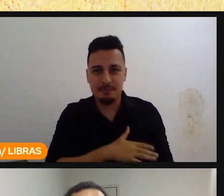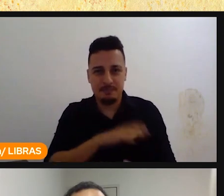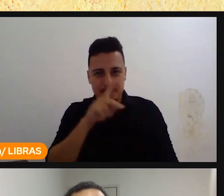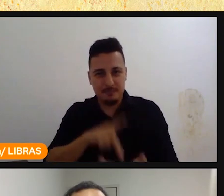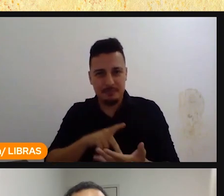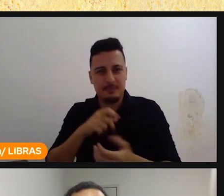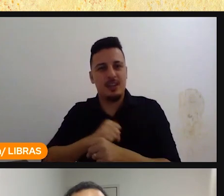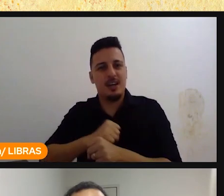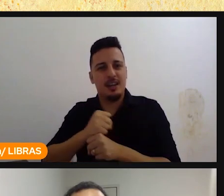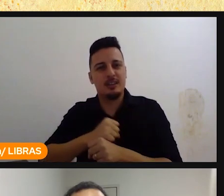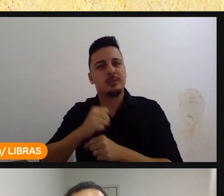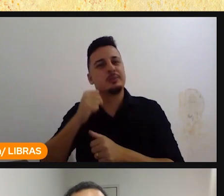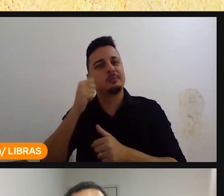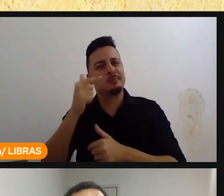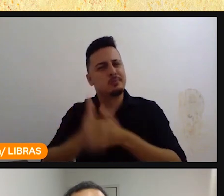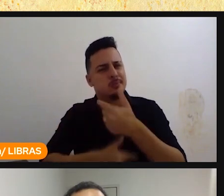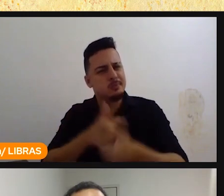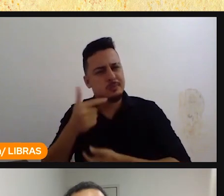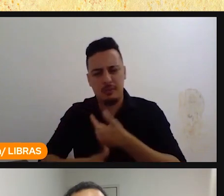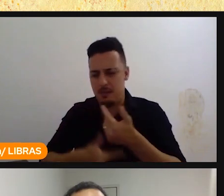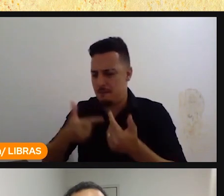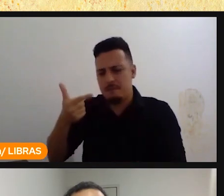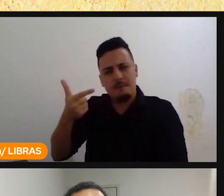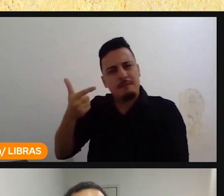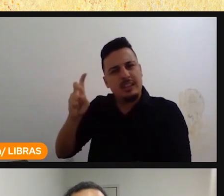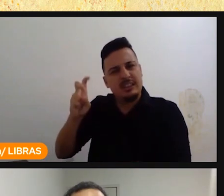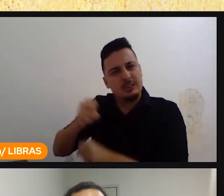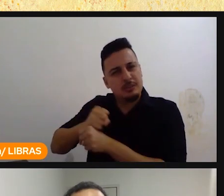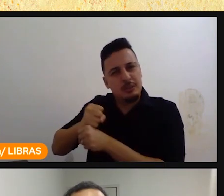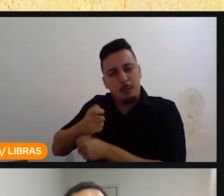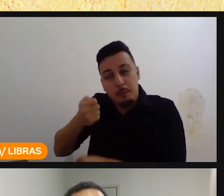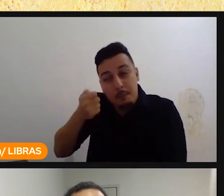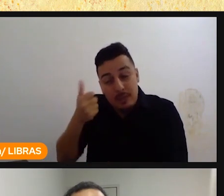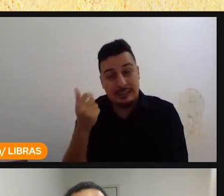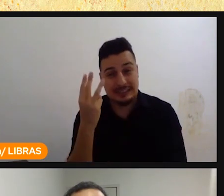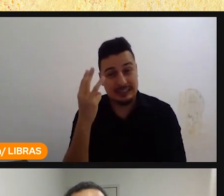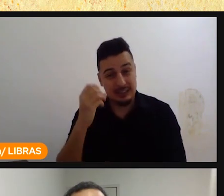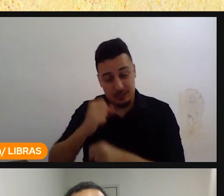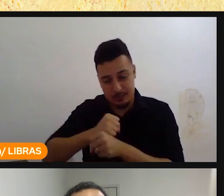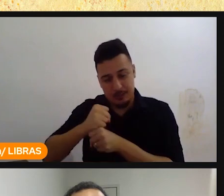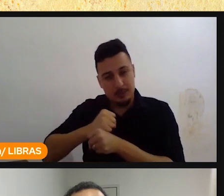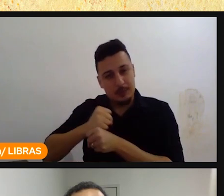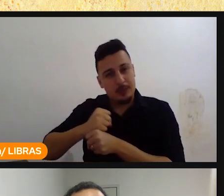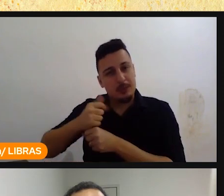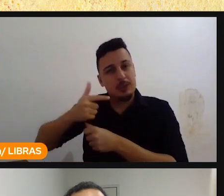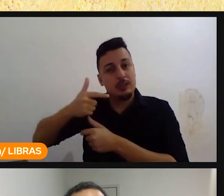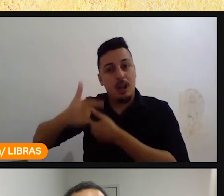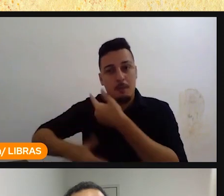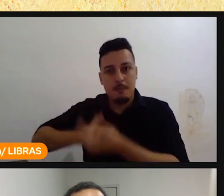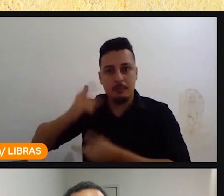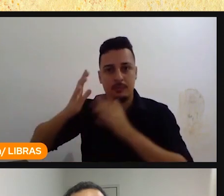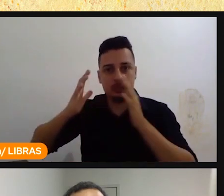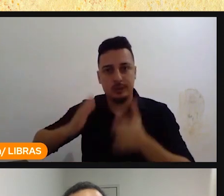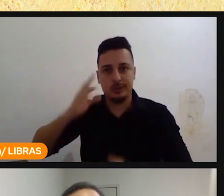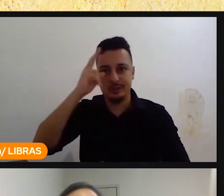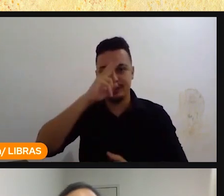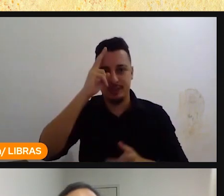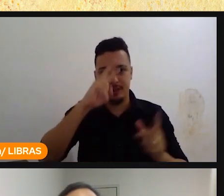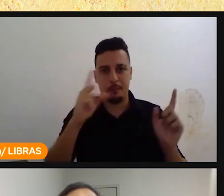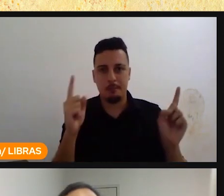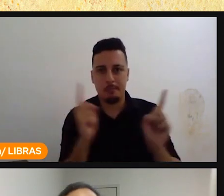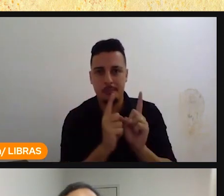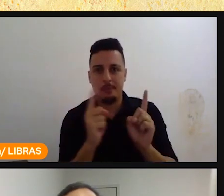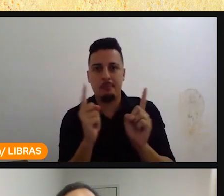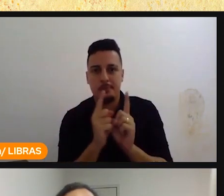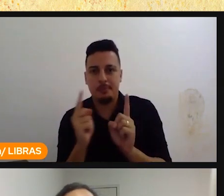anos trabalhando, aí mais de 25 anos, quase 30 anos na animação, trabalhando com histórias curtas, e o longa tem sido um